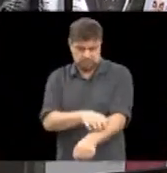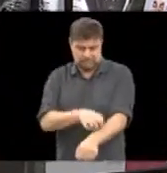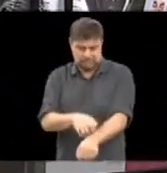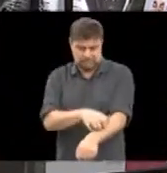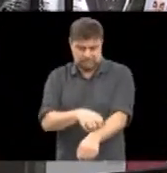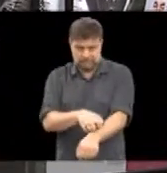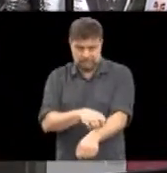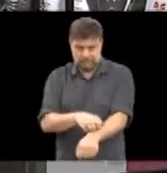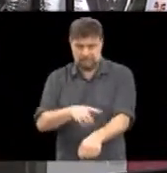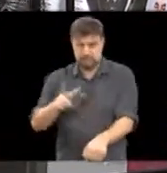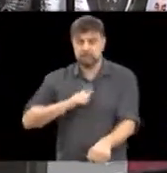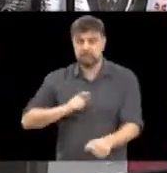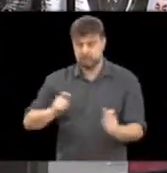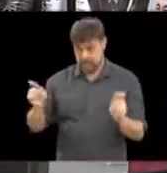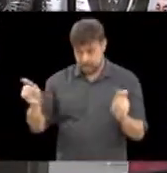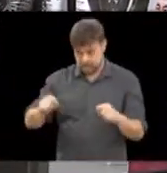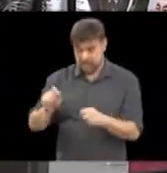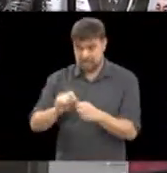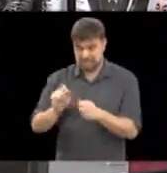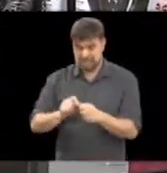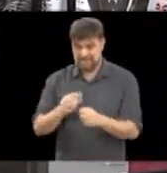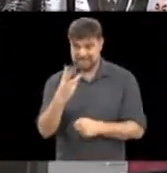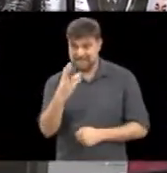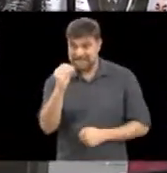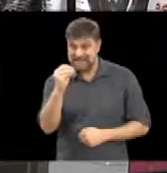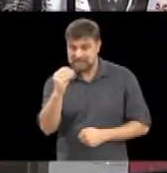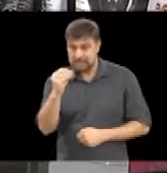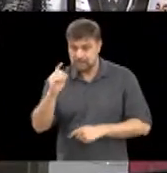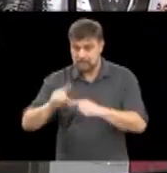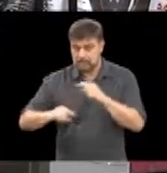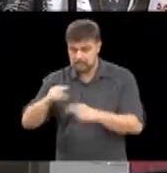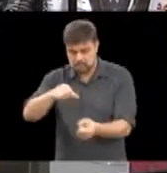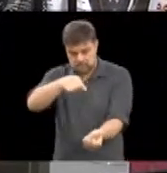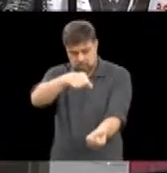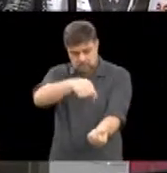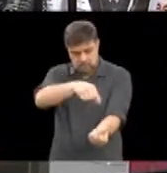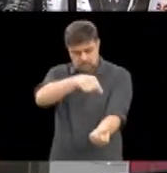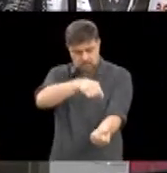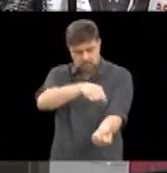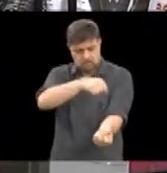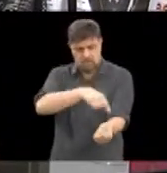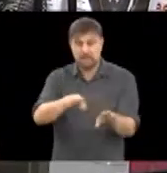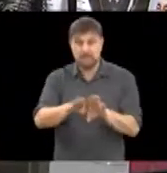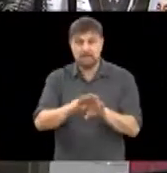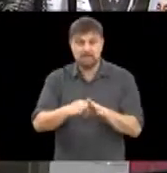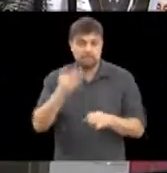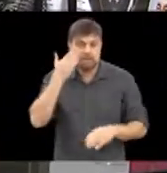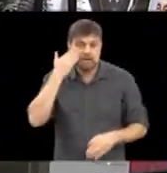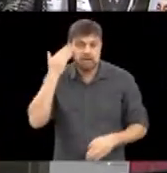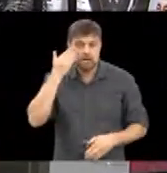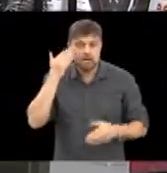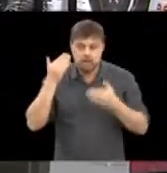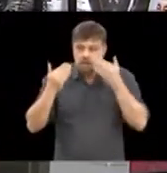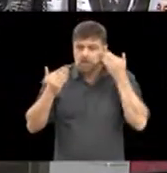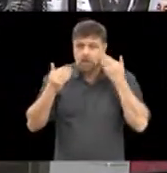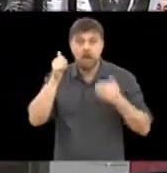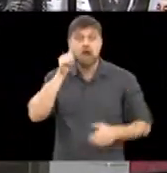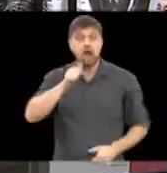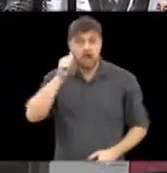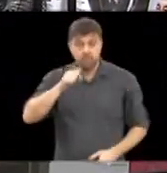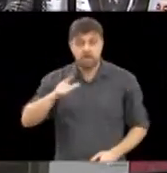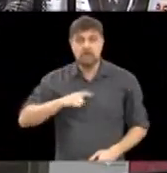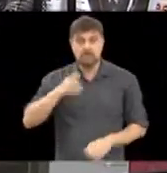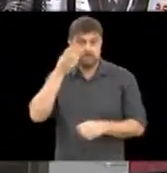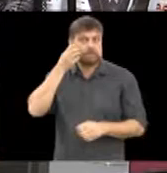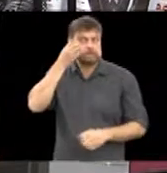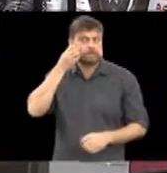reação, então tem uma bateria muito boa de 30 substâncias. Tem a bateria de maquiagens, porque tem muitas mulheres hoje